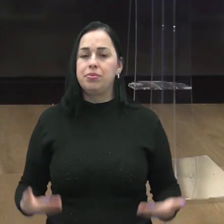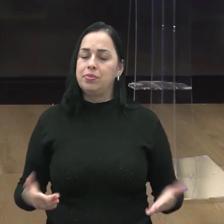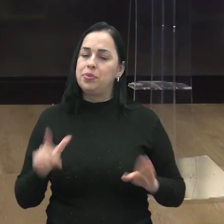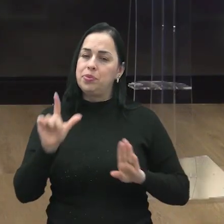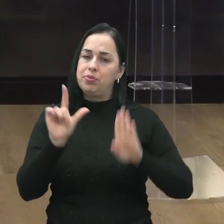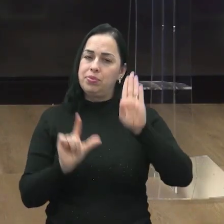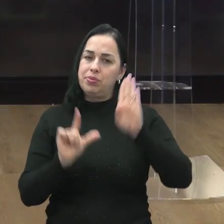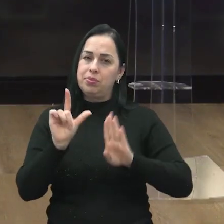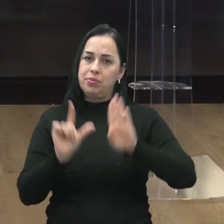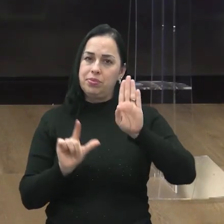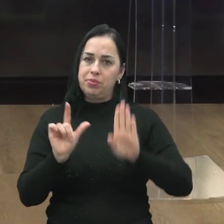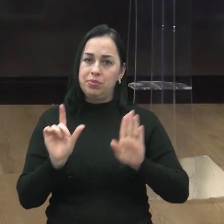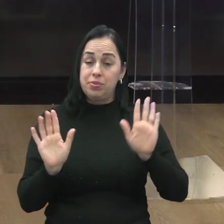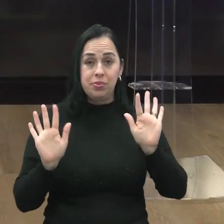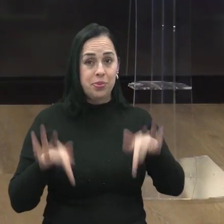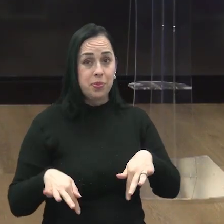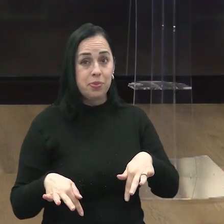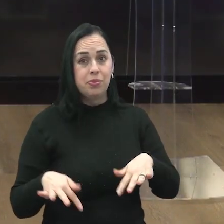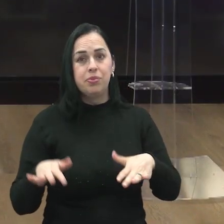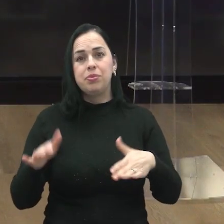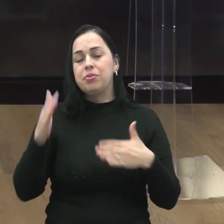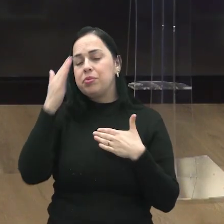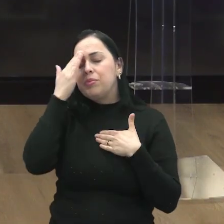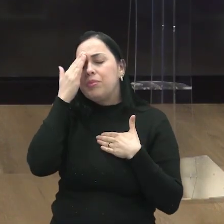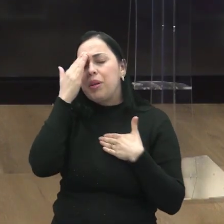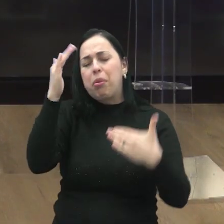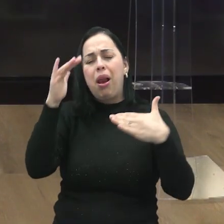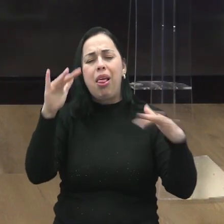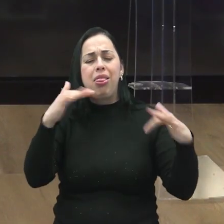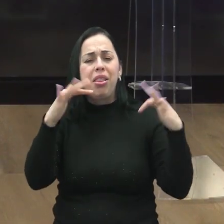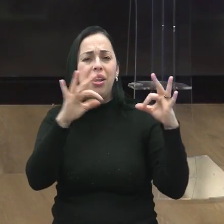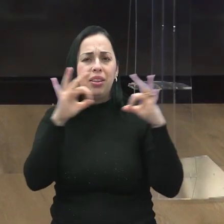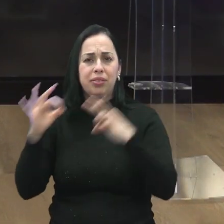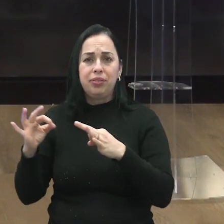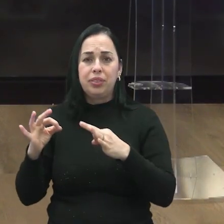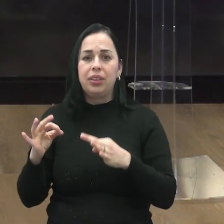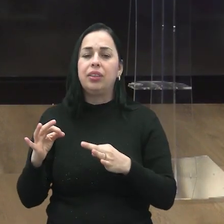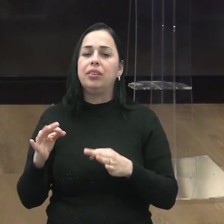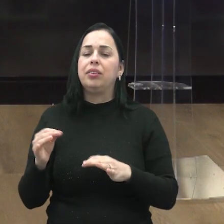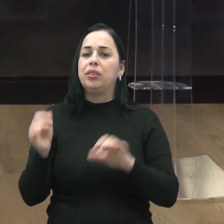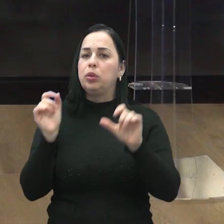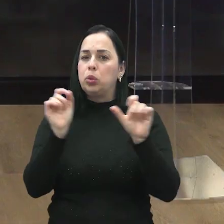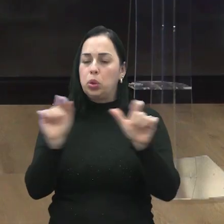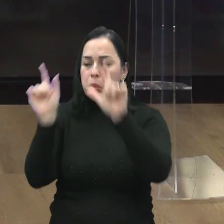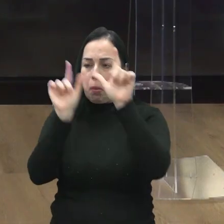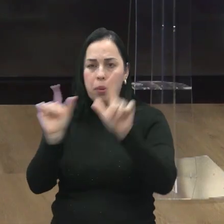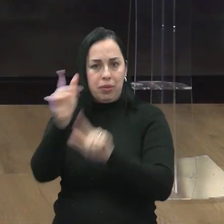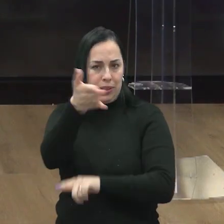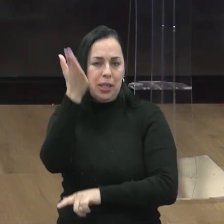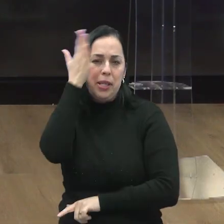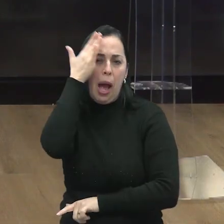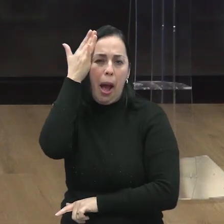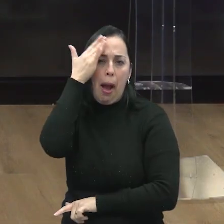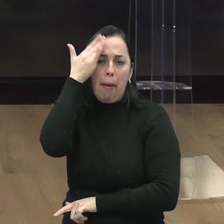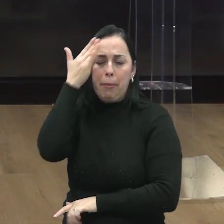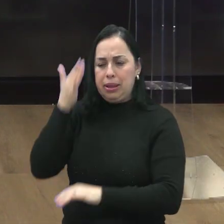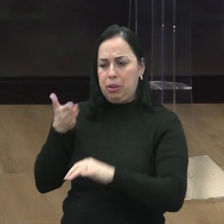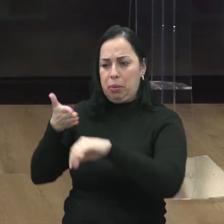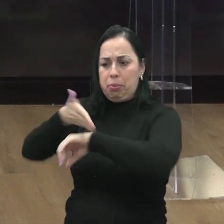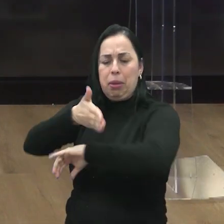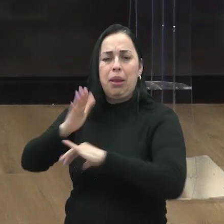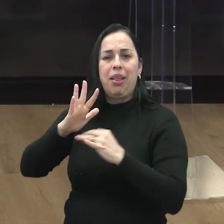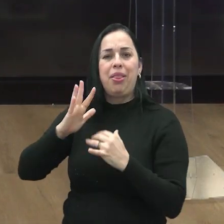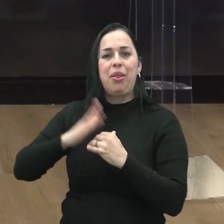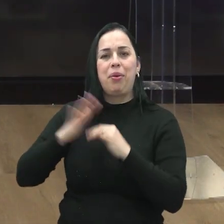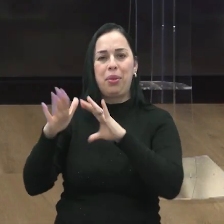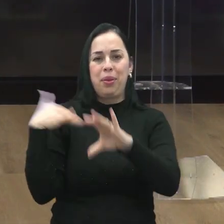O Boletim Legislativo de hoje fica por aqui. Muito obrigada pela companhia. A programação completa você já sabe, né? Tá toda disponível lá no